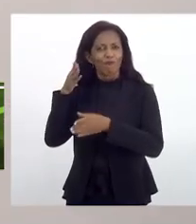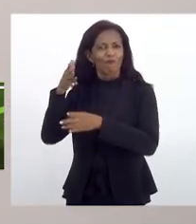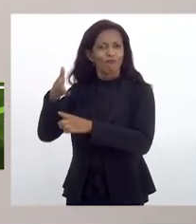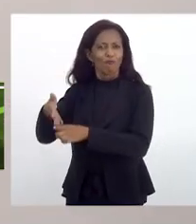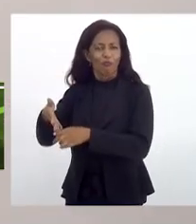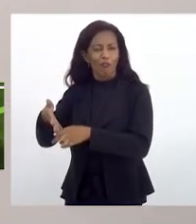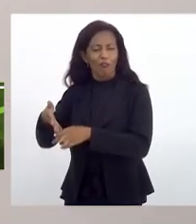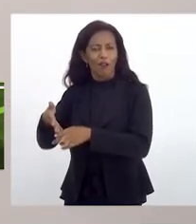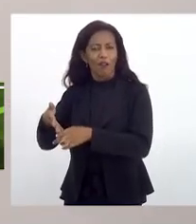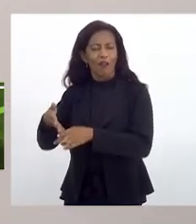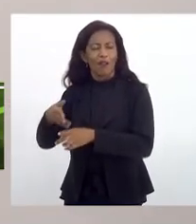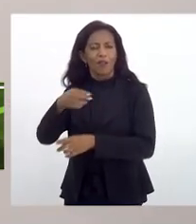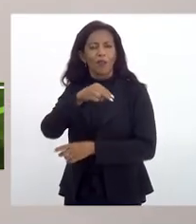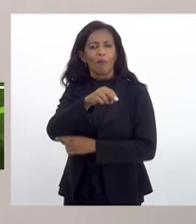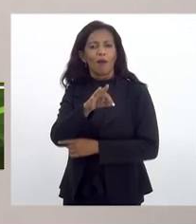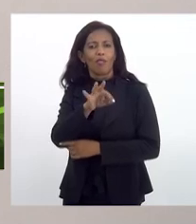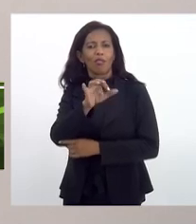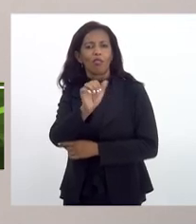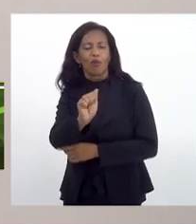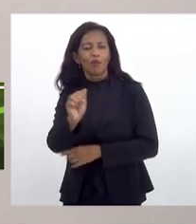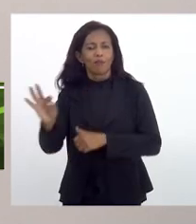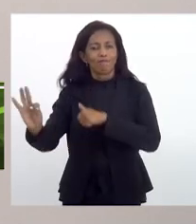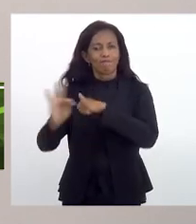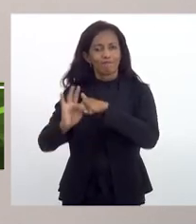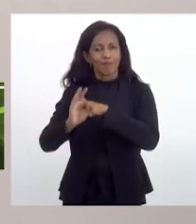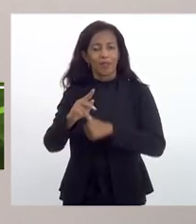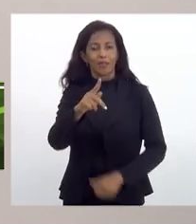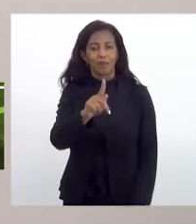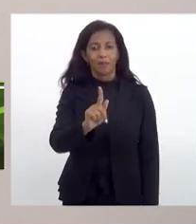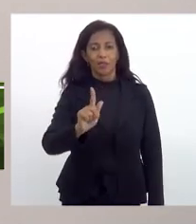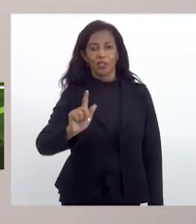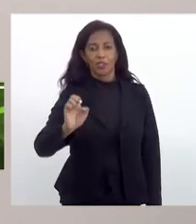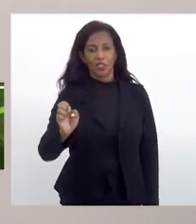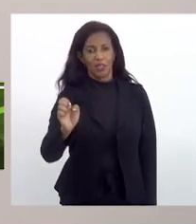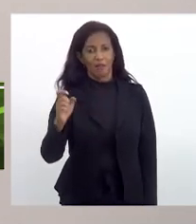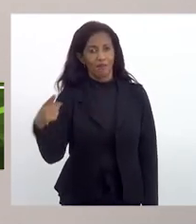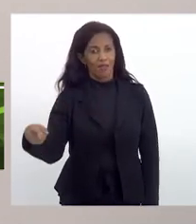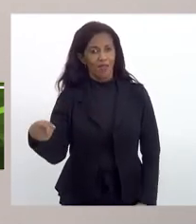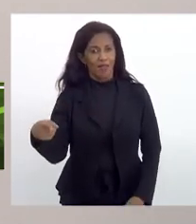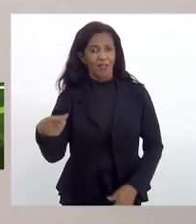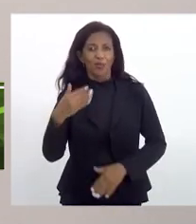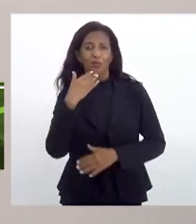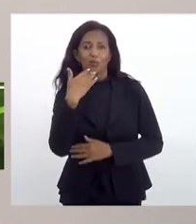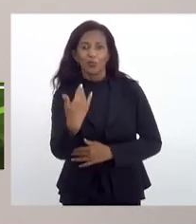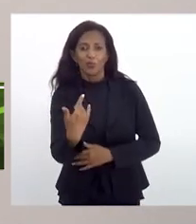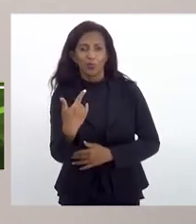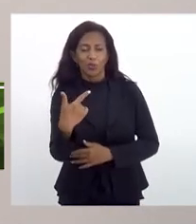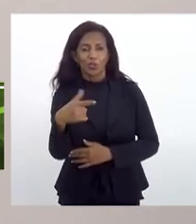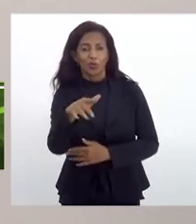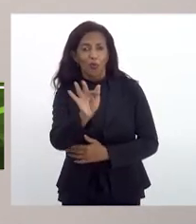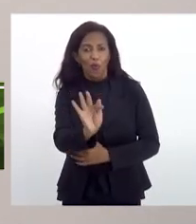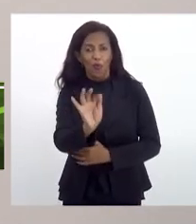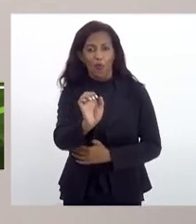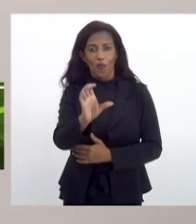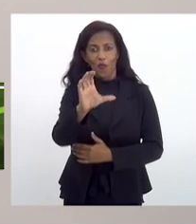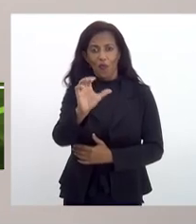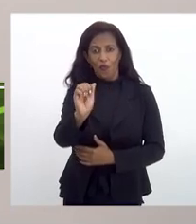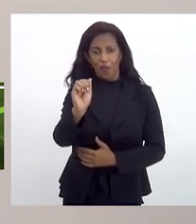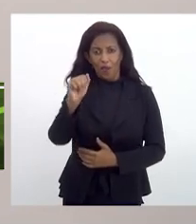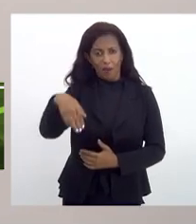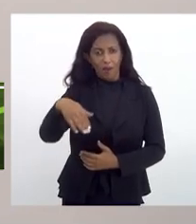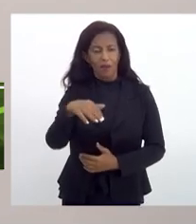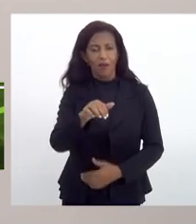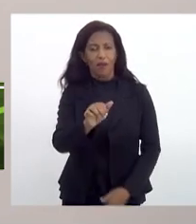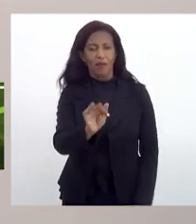baseado em uma nota técnica da PGE. A PGE nos excepcionalizou o FECAM, o FISED